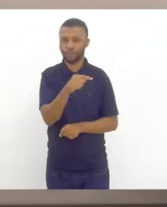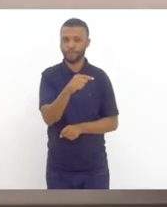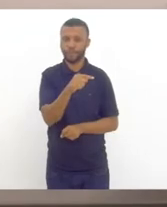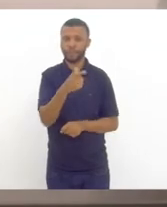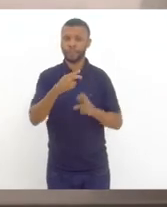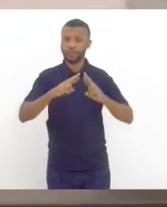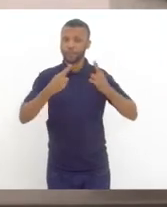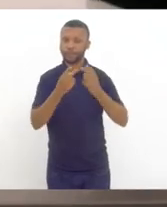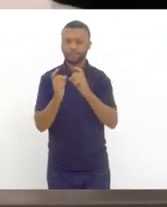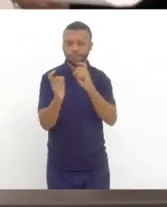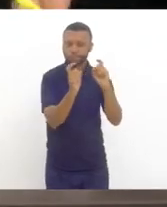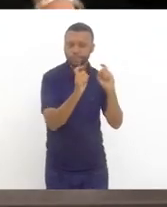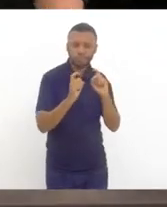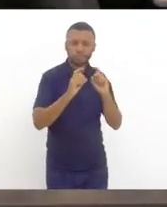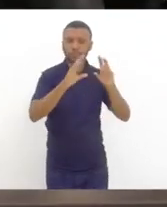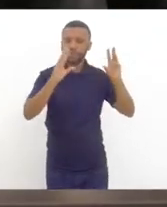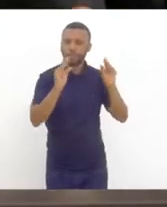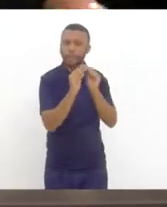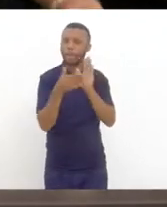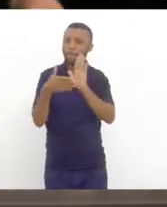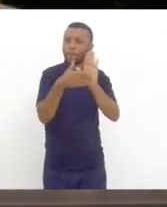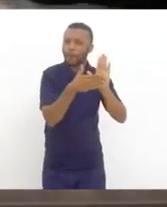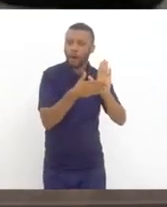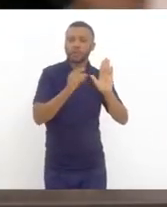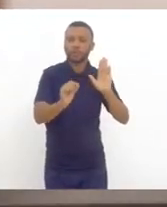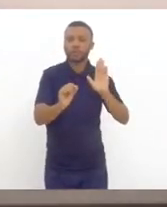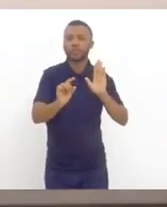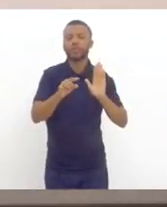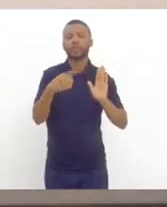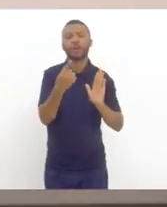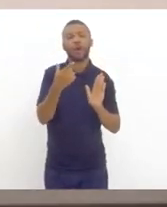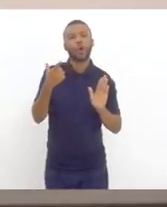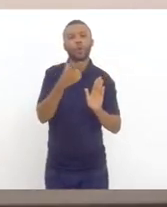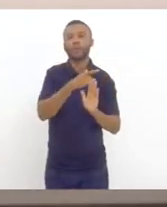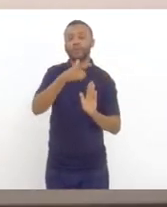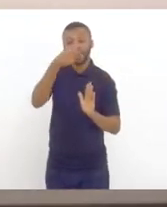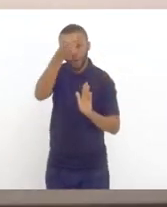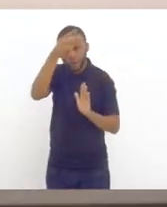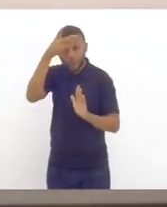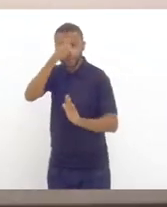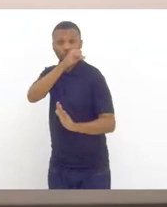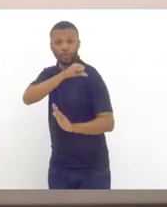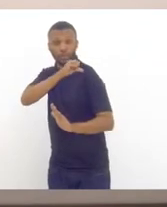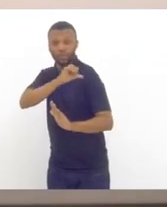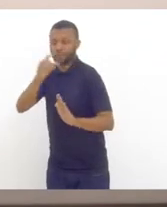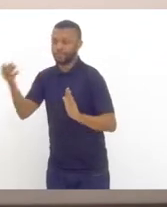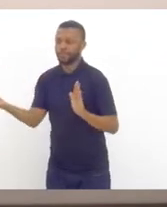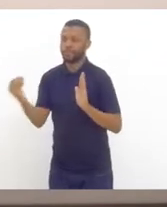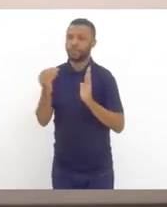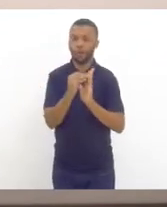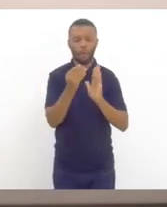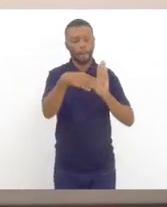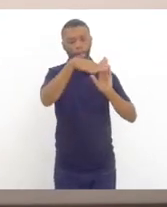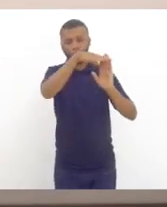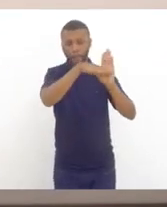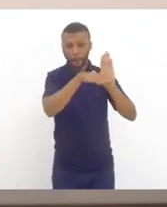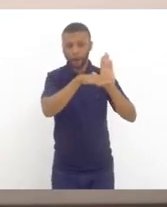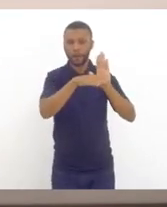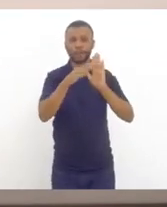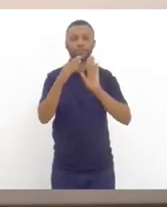se fechou a proposta de inclusão do município. Proposta, passado mais de um